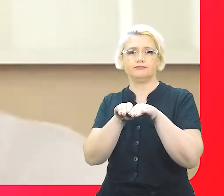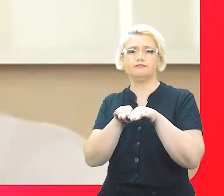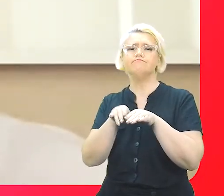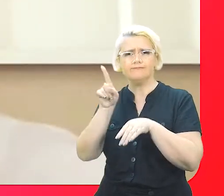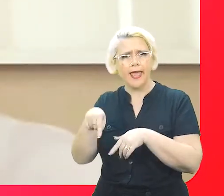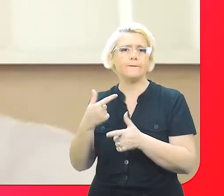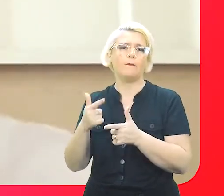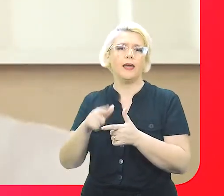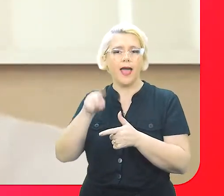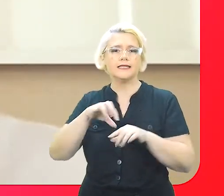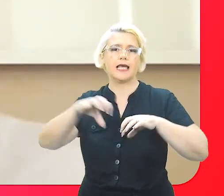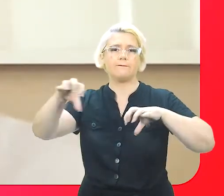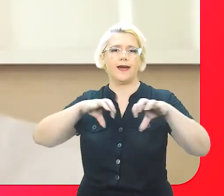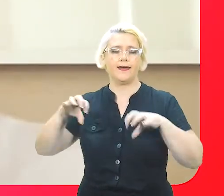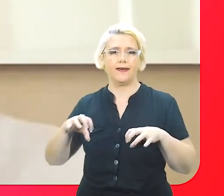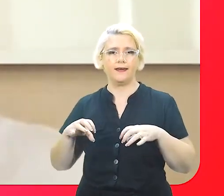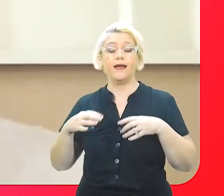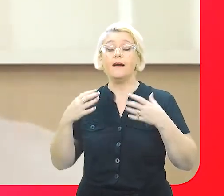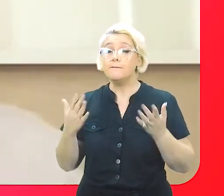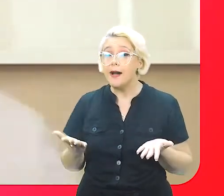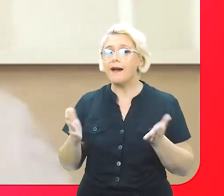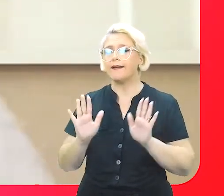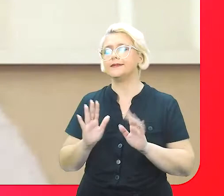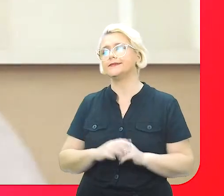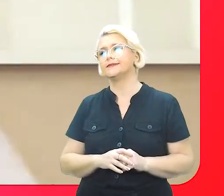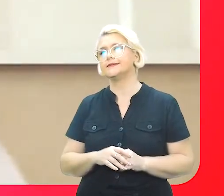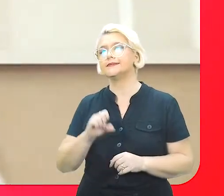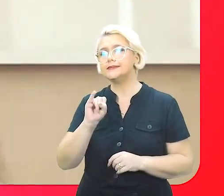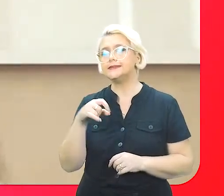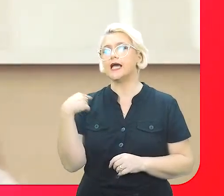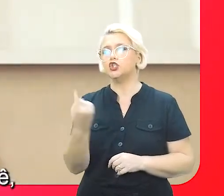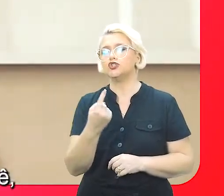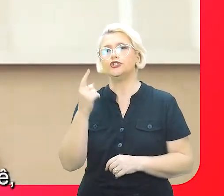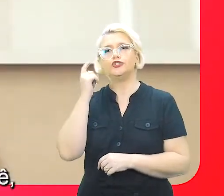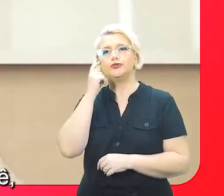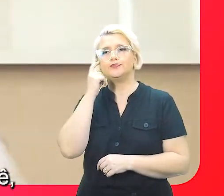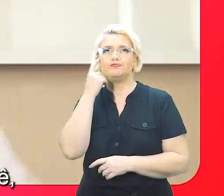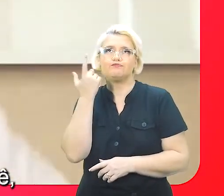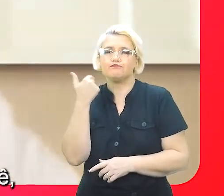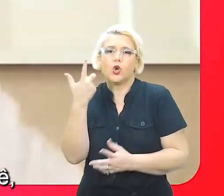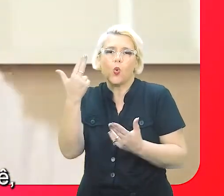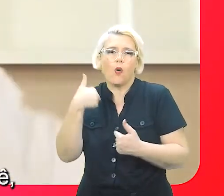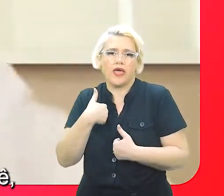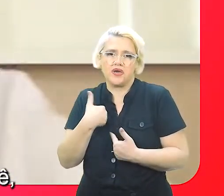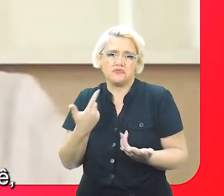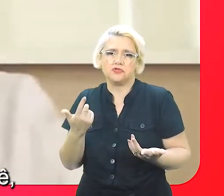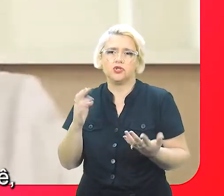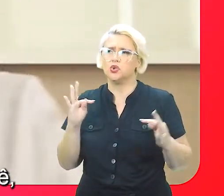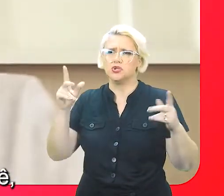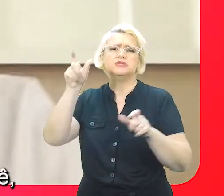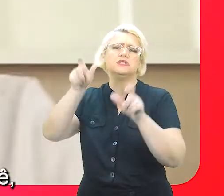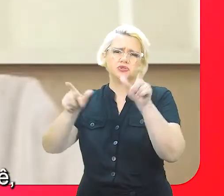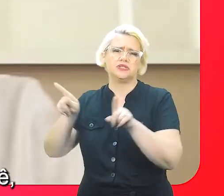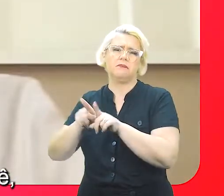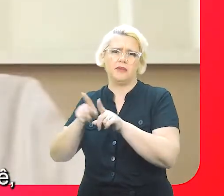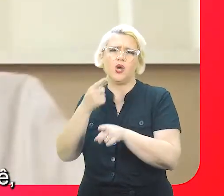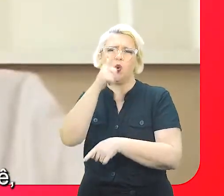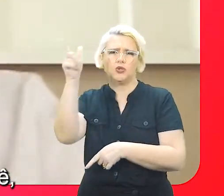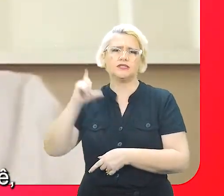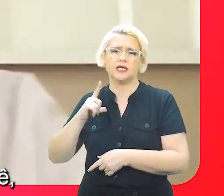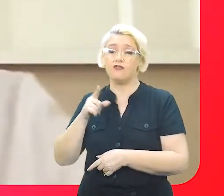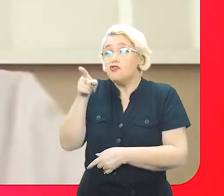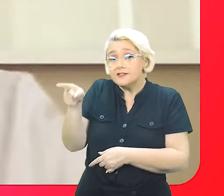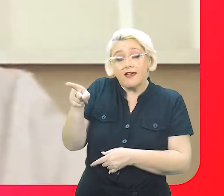Esse é o grande problema. Agora, quando a gente, como eu e tantas outras pessoas,